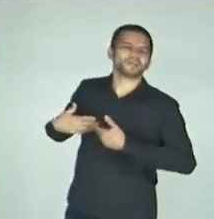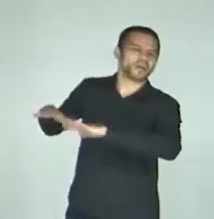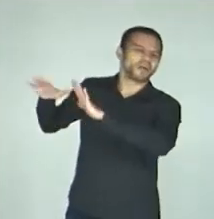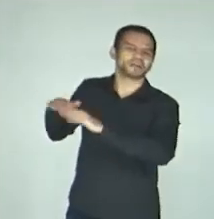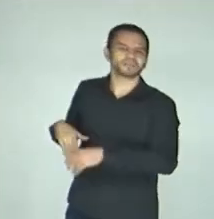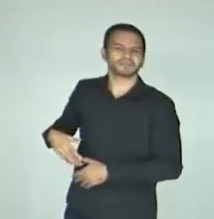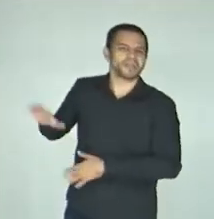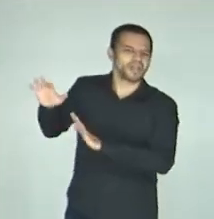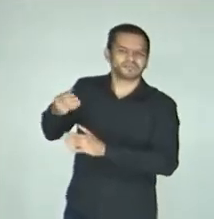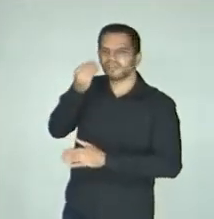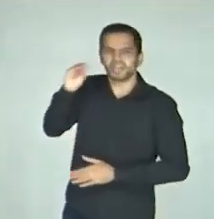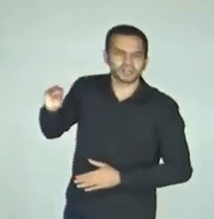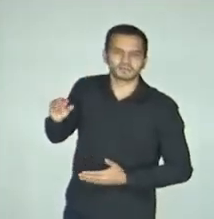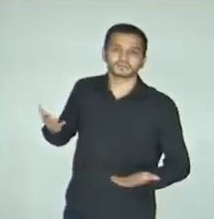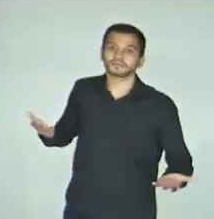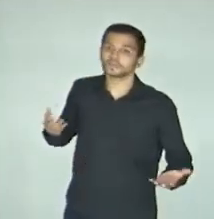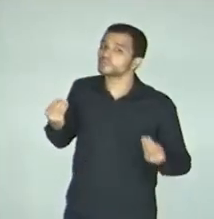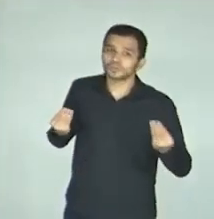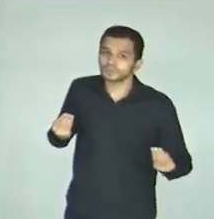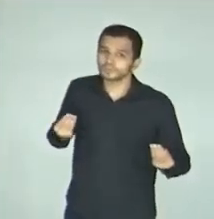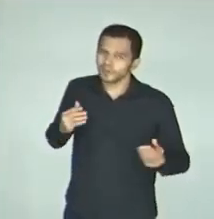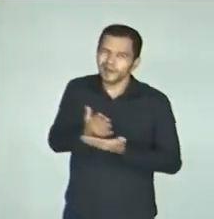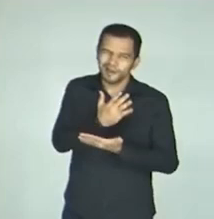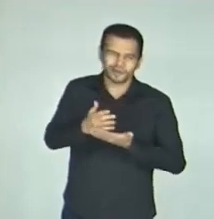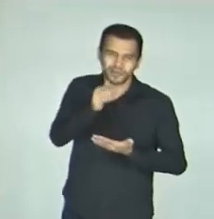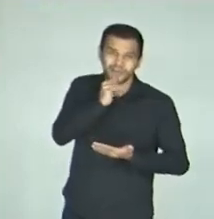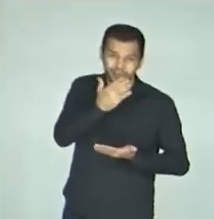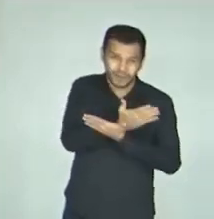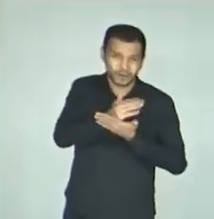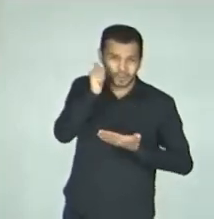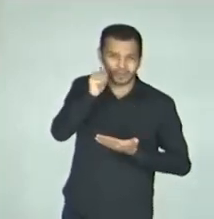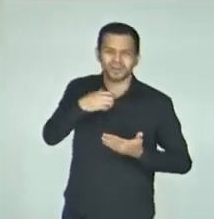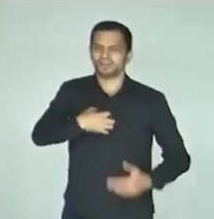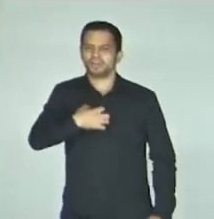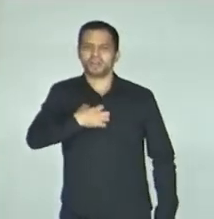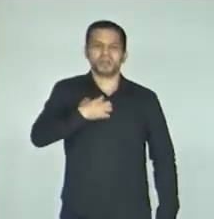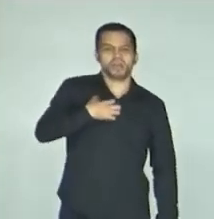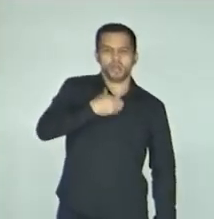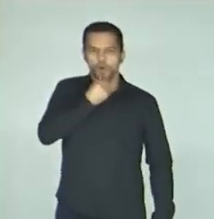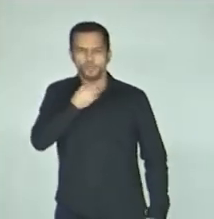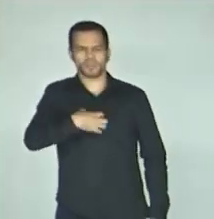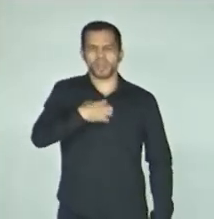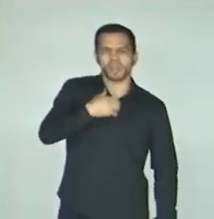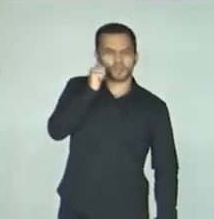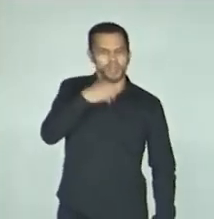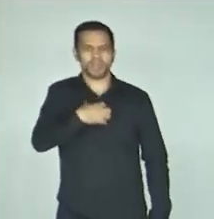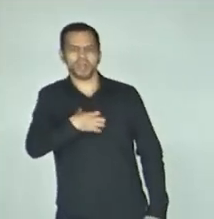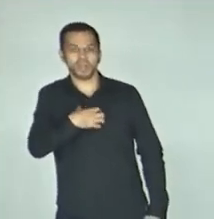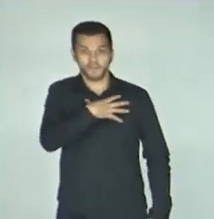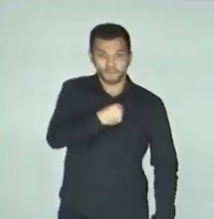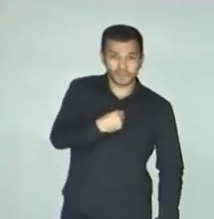tratar bem o próprio marido quantas mulheres que são esquentadinhos quantos homens que são esquentadinhos quantos filhos que são